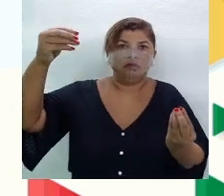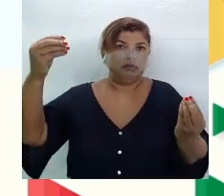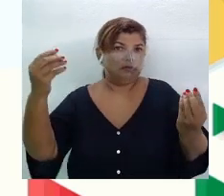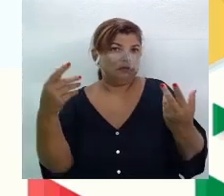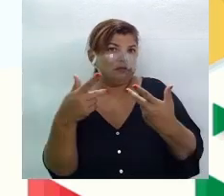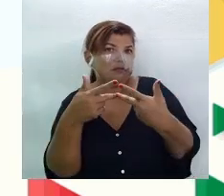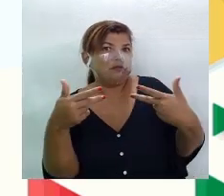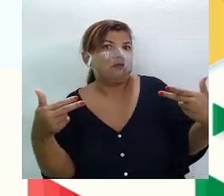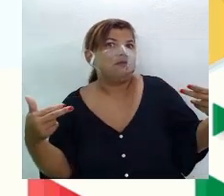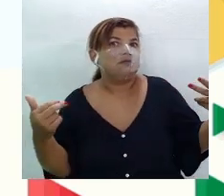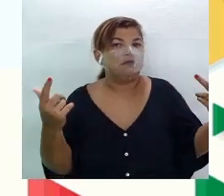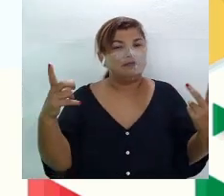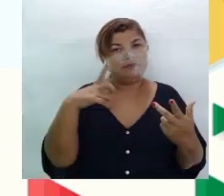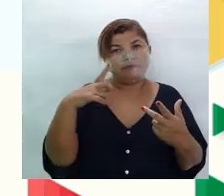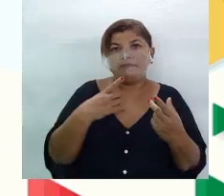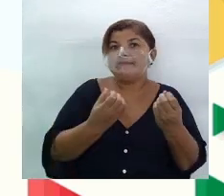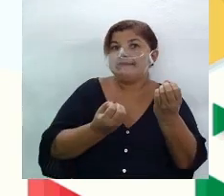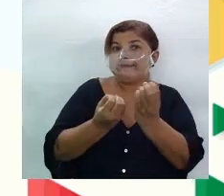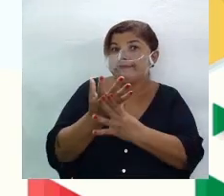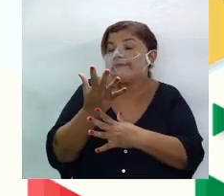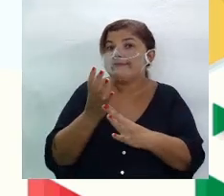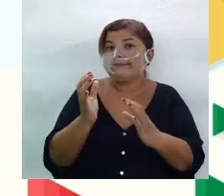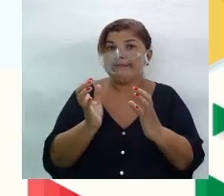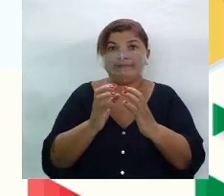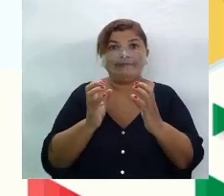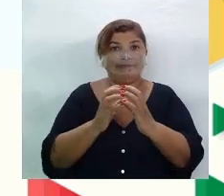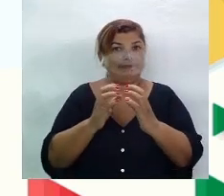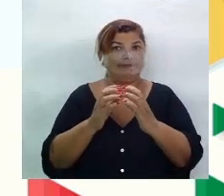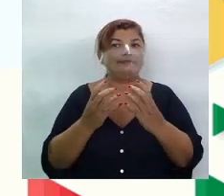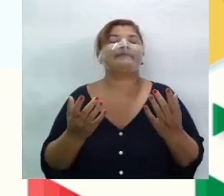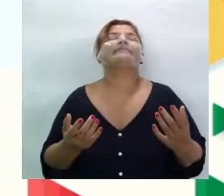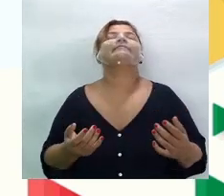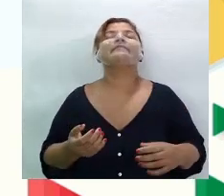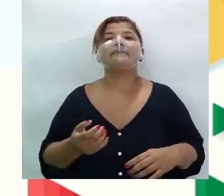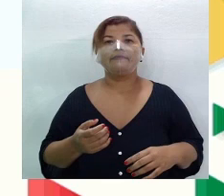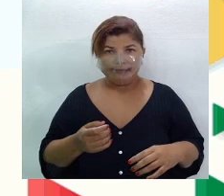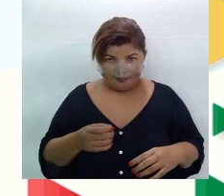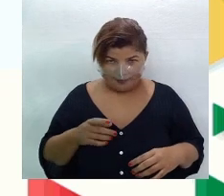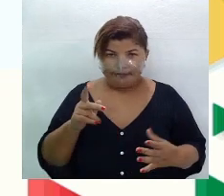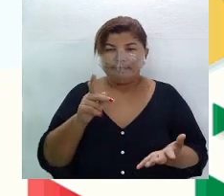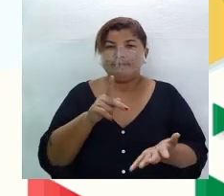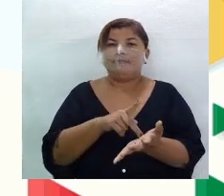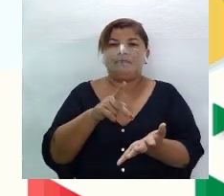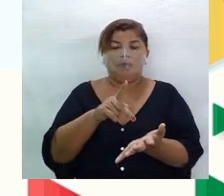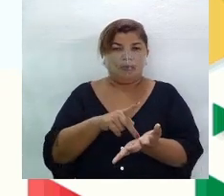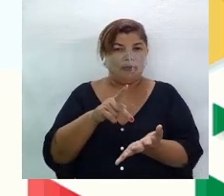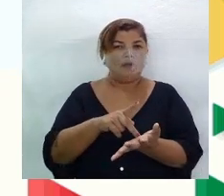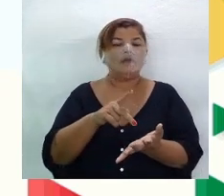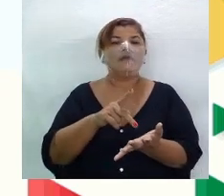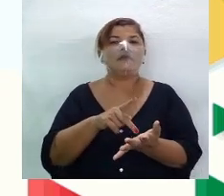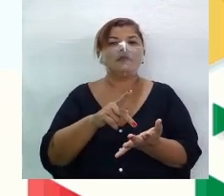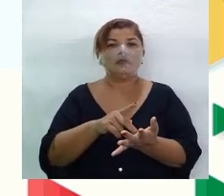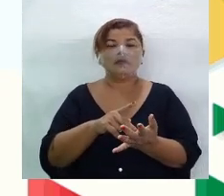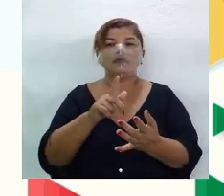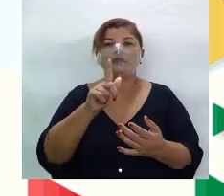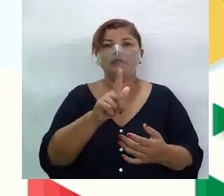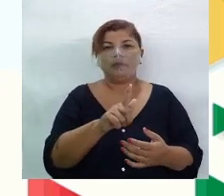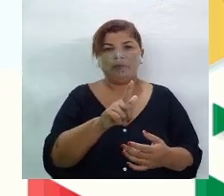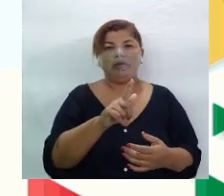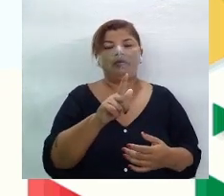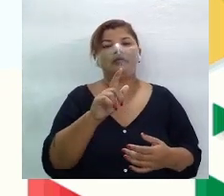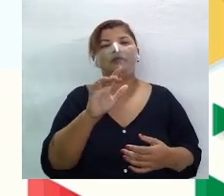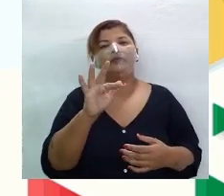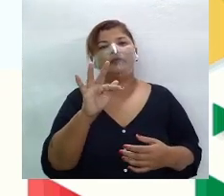supostamente ocorridas na cidade do Recife. Não é isso, professor Diógenes? Positivo, sem dúvida. É dessa mesma forma porque Gilberto Freire, ao